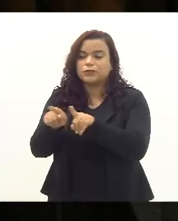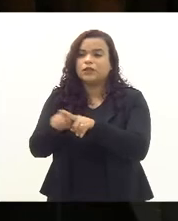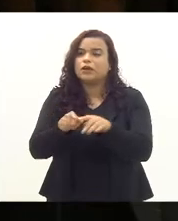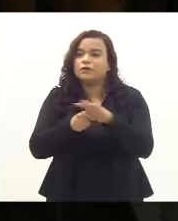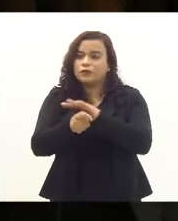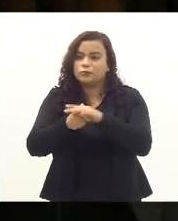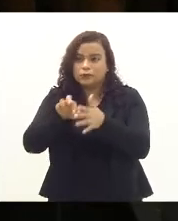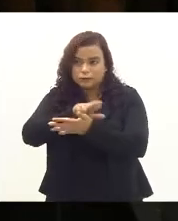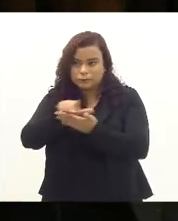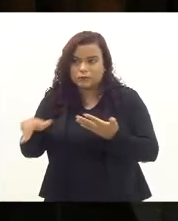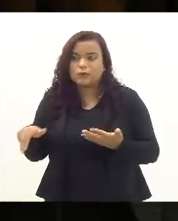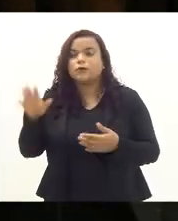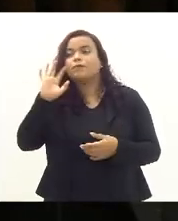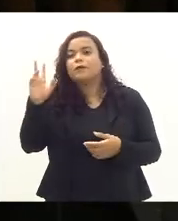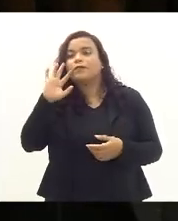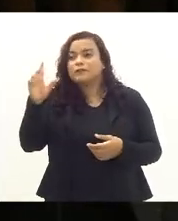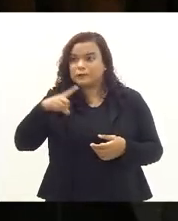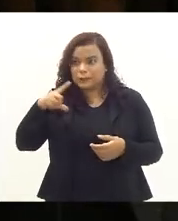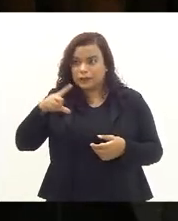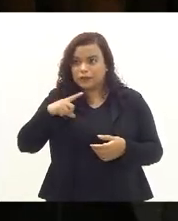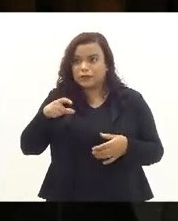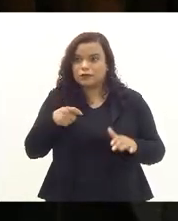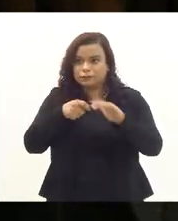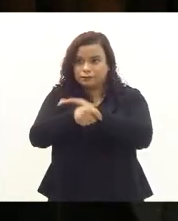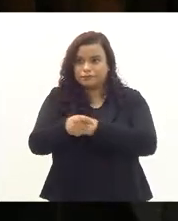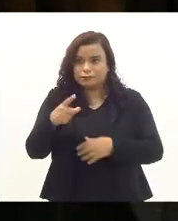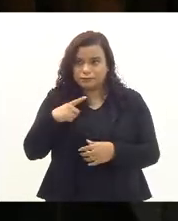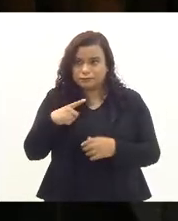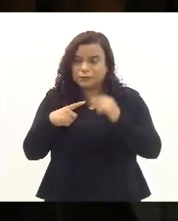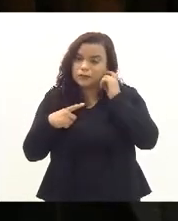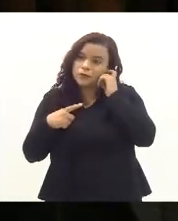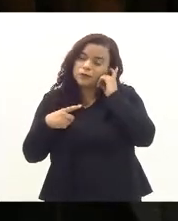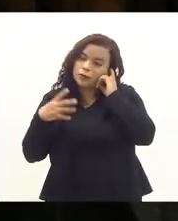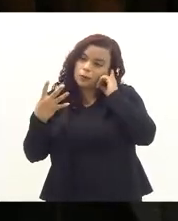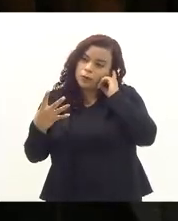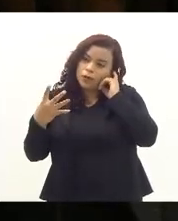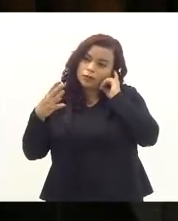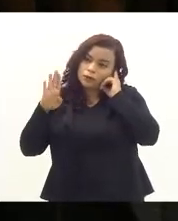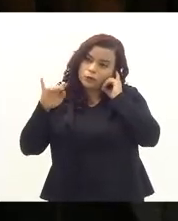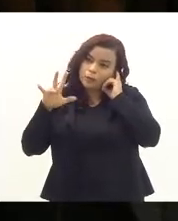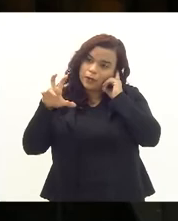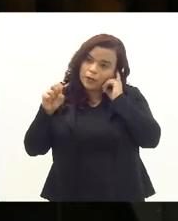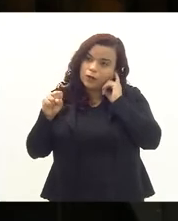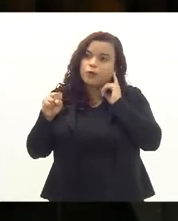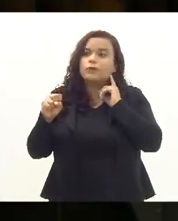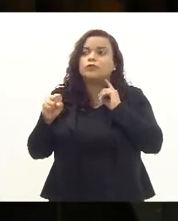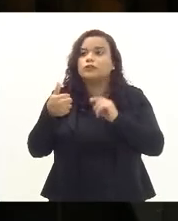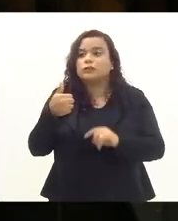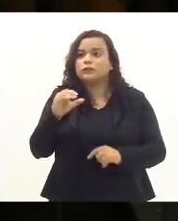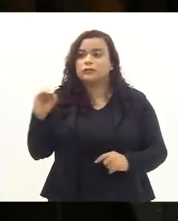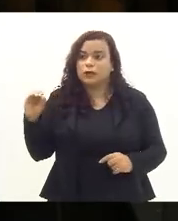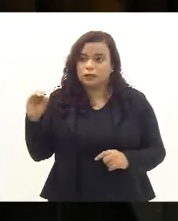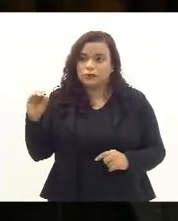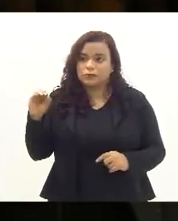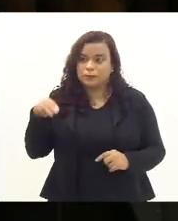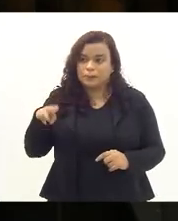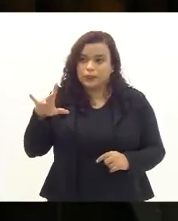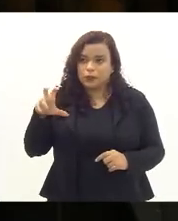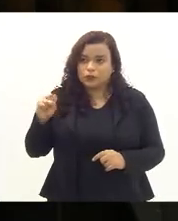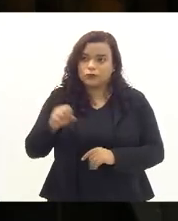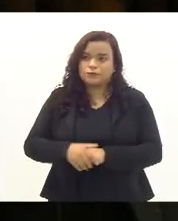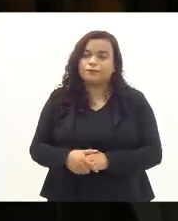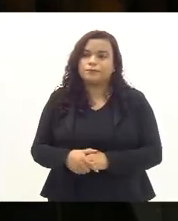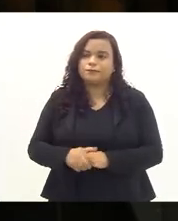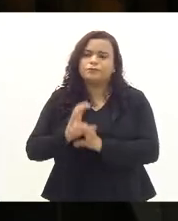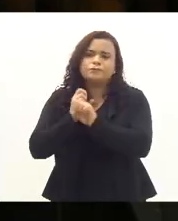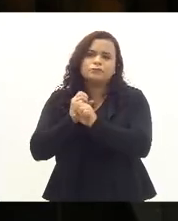tem previsto investimento 14 milhões e cem e como fazer uma